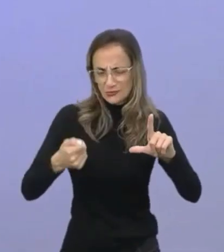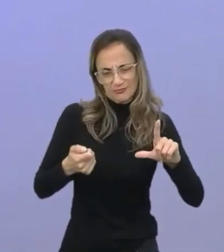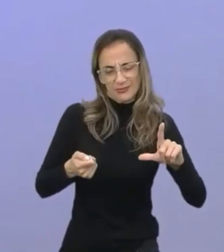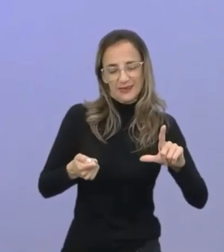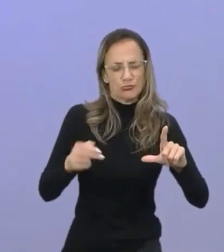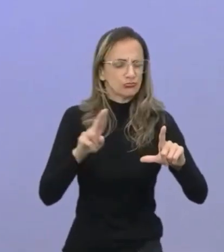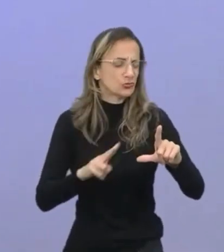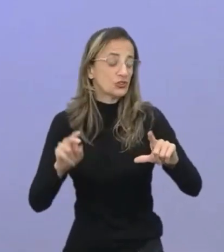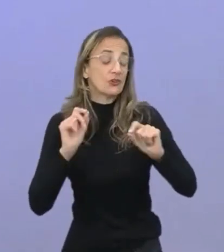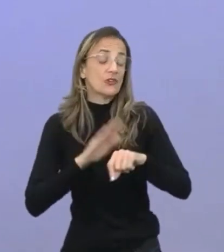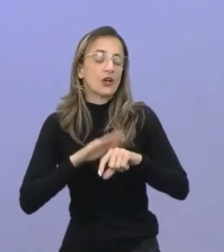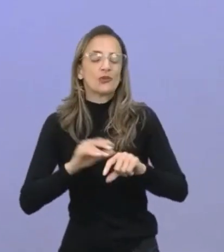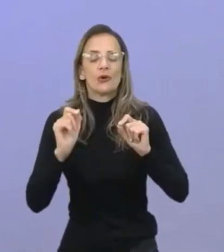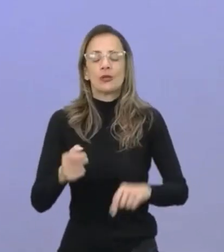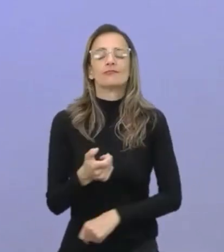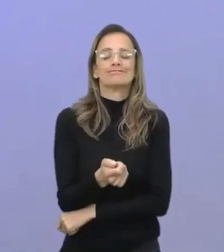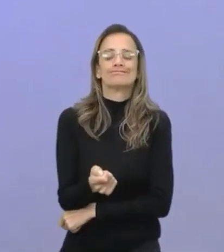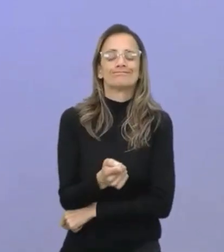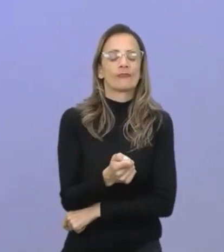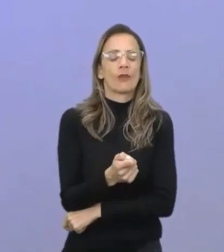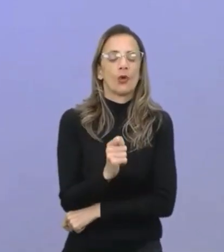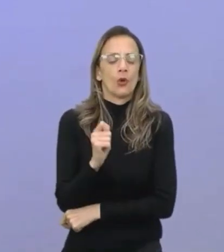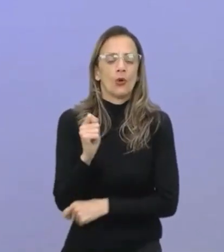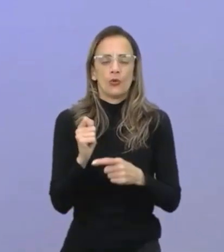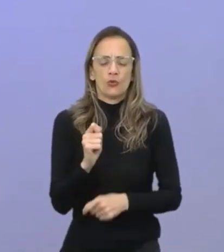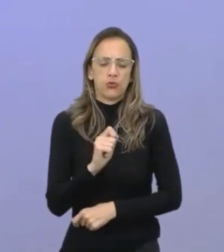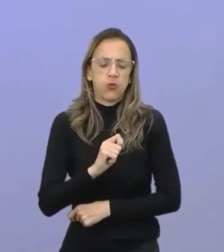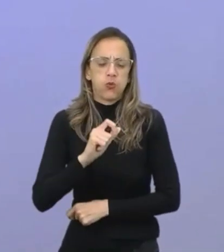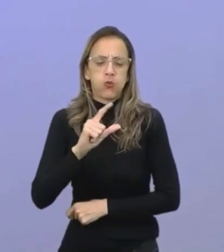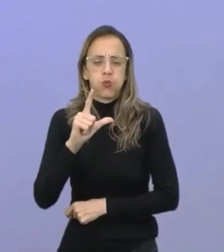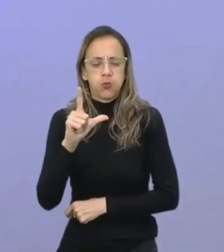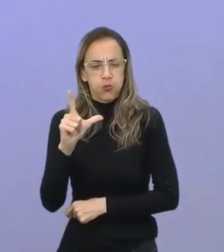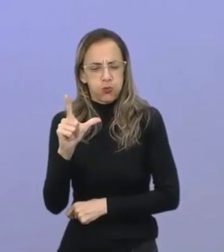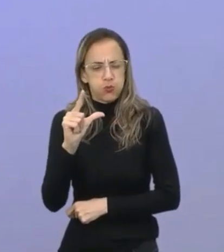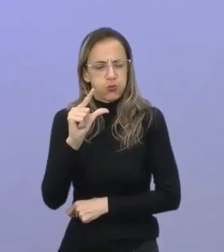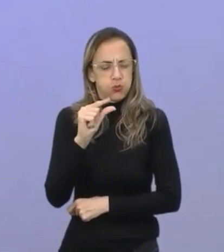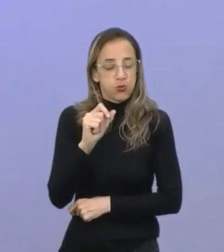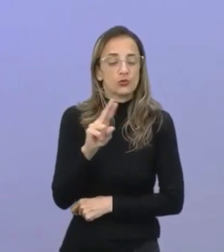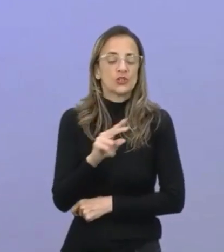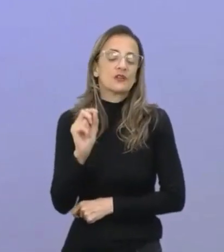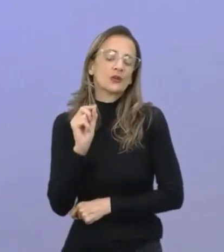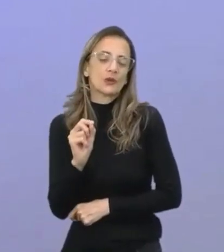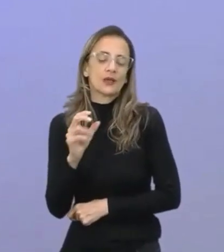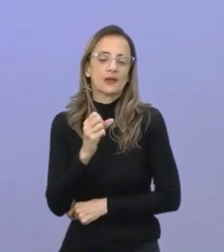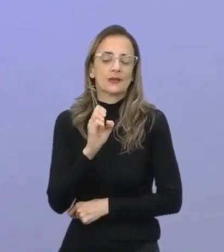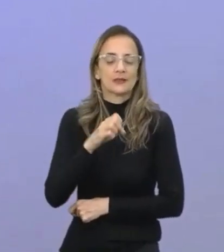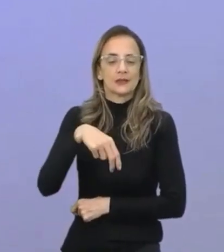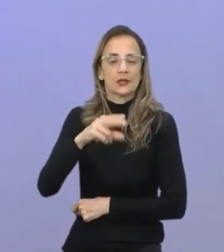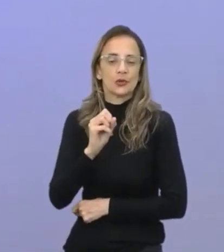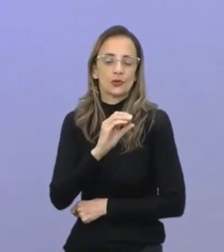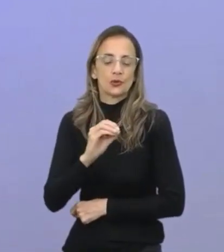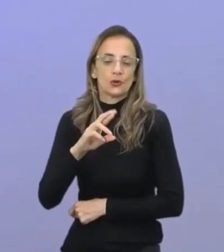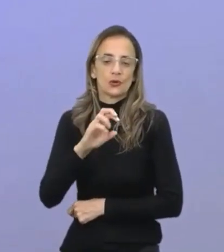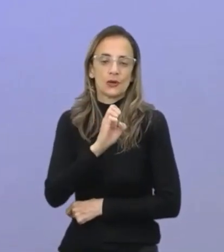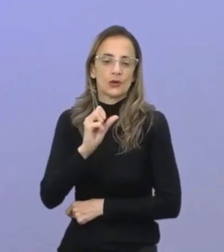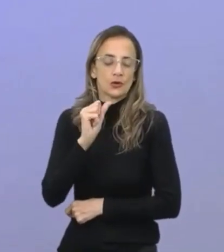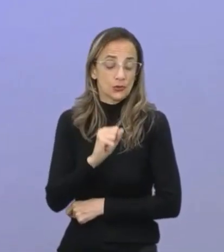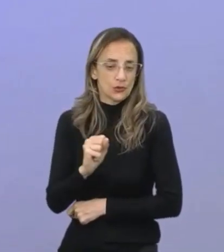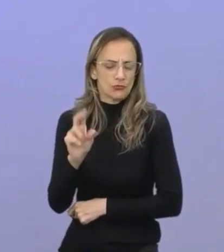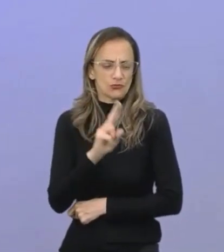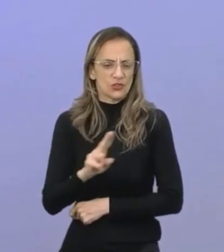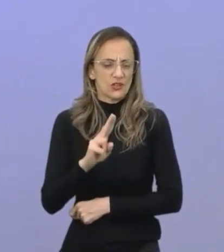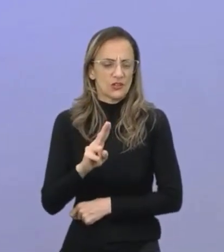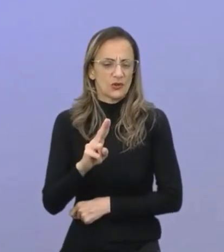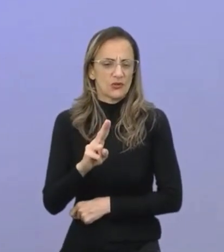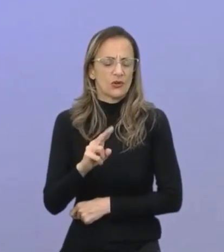sensores para estar mudando de canal, para estar aumentando o volume da televisão. Utilizamos sensores ali. Otimização de recursos, então a gente consegue então ali